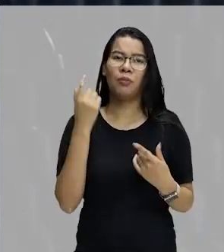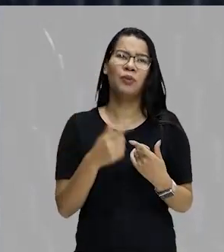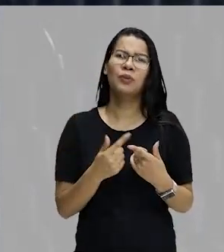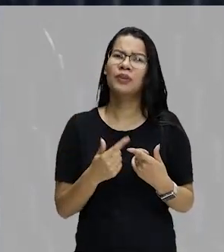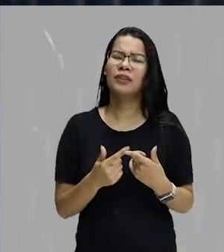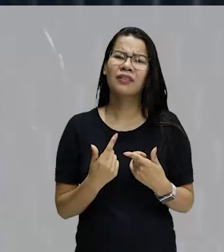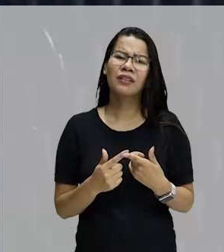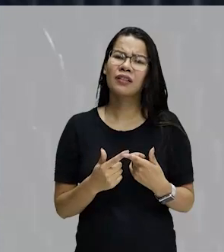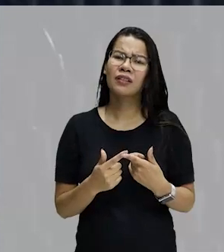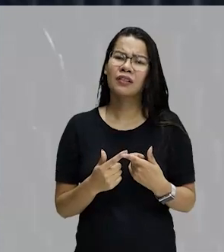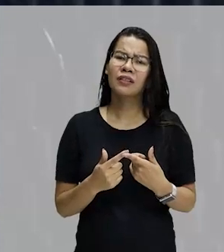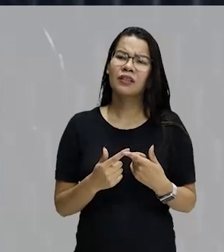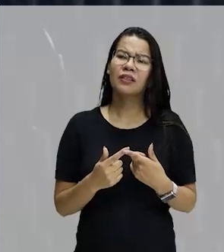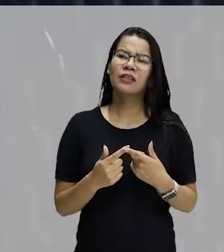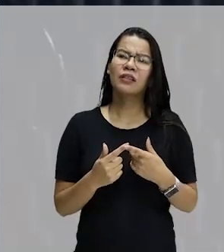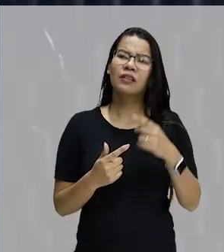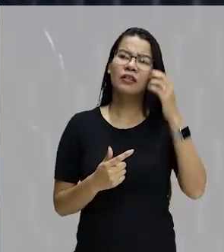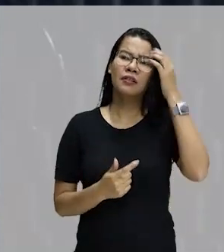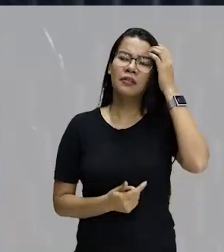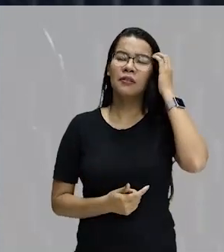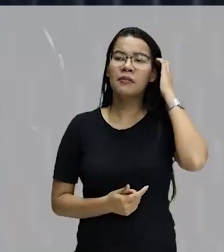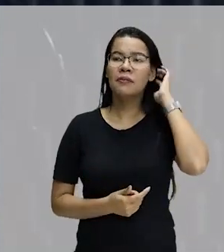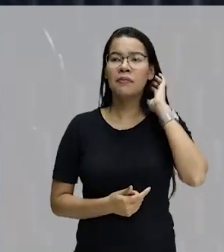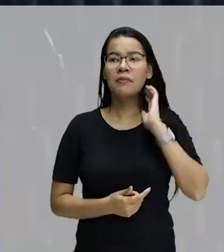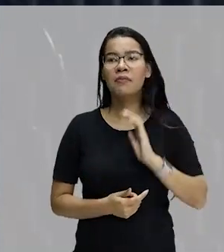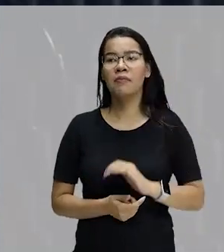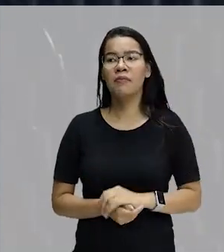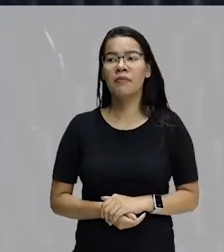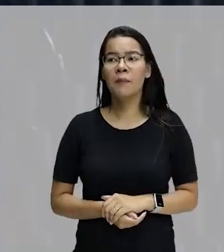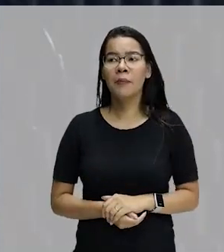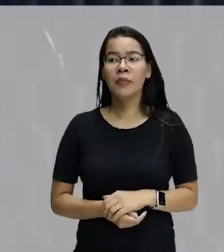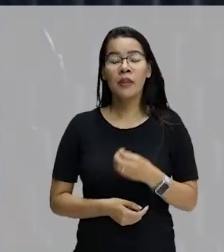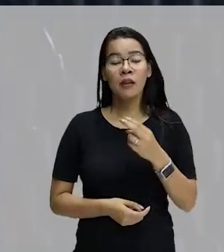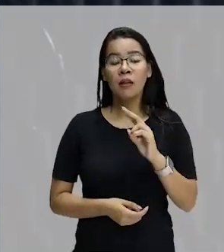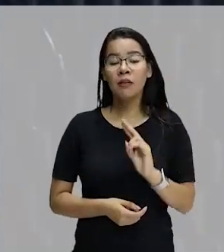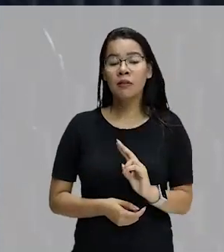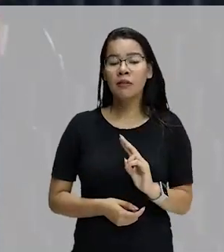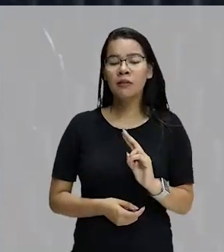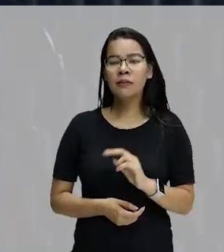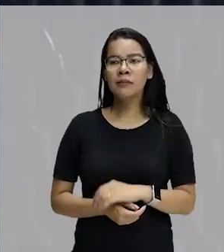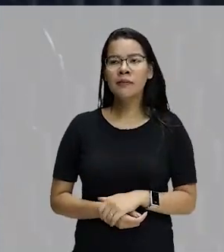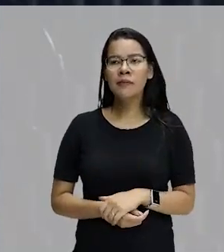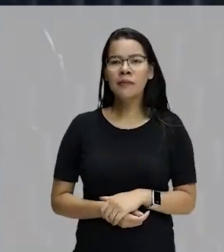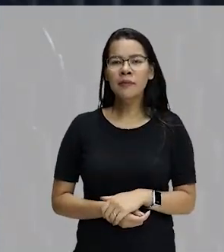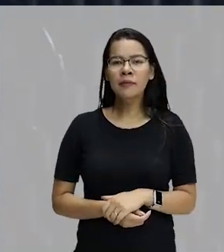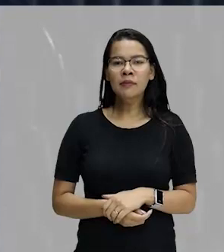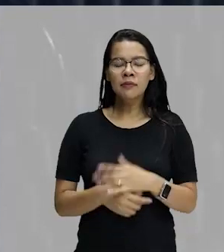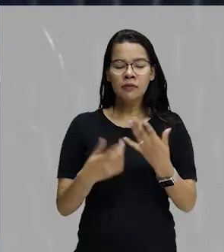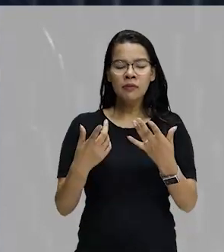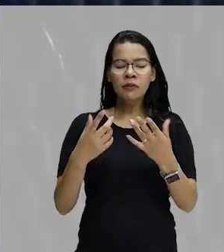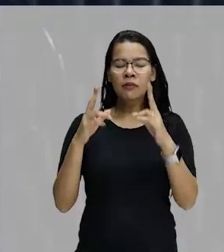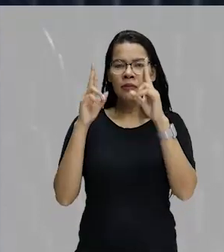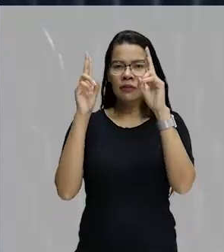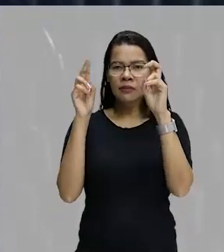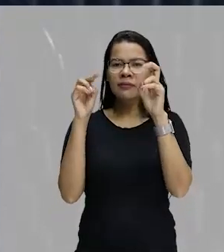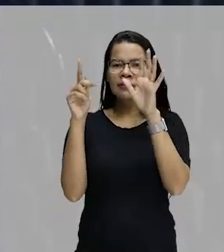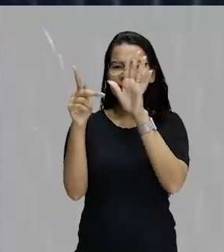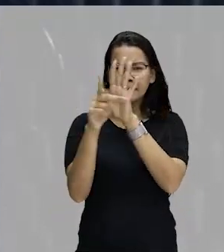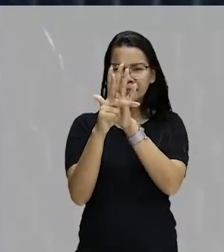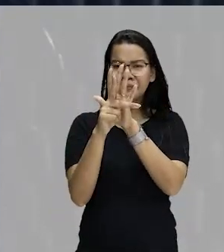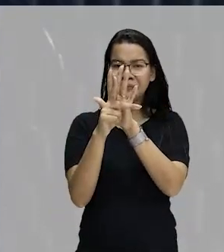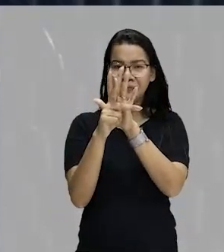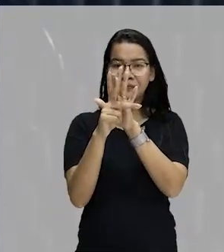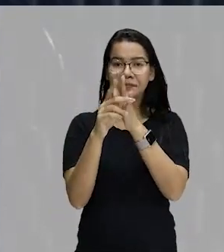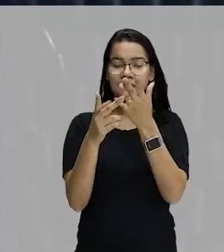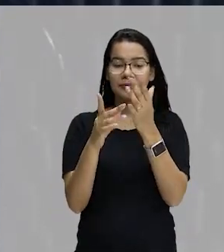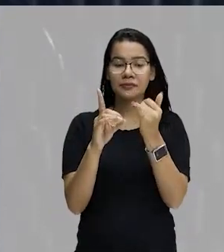um motivo para alguma coisa, para obter uma justificativa, ou ownership, que é a questão da propriedade, para